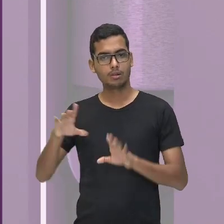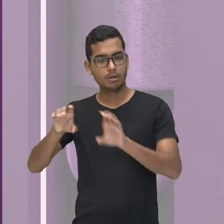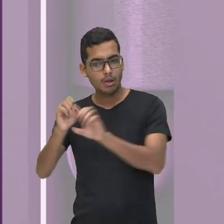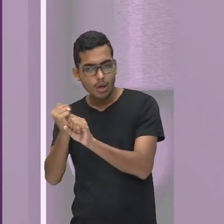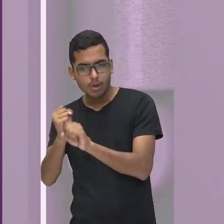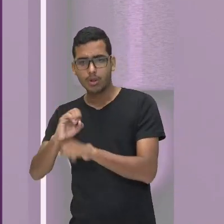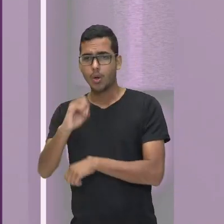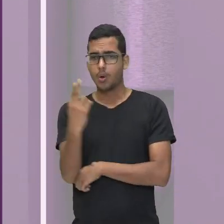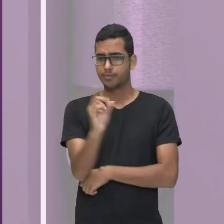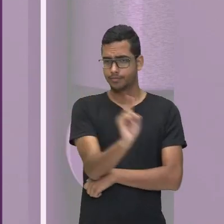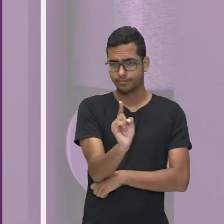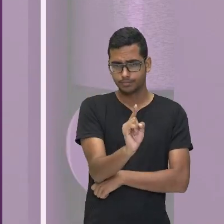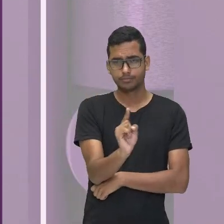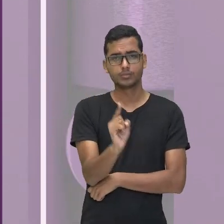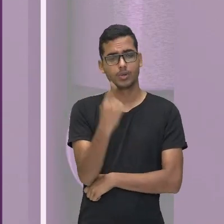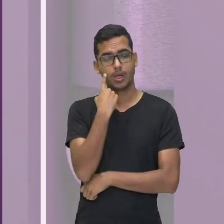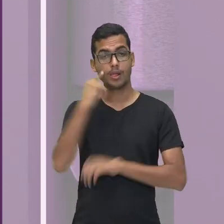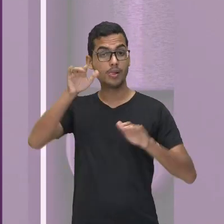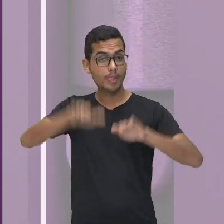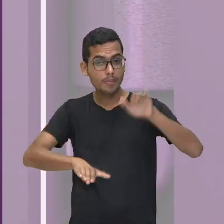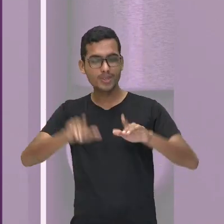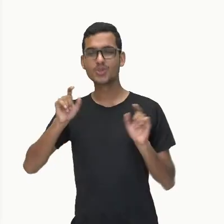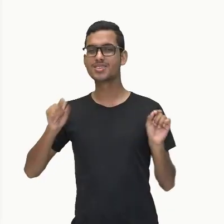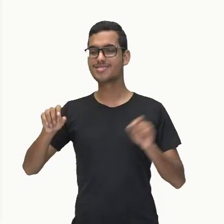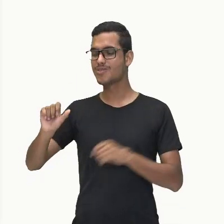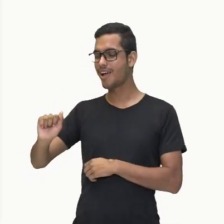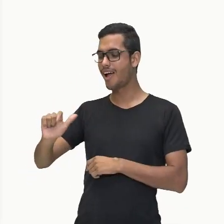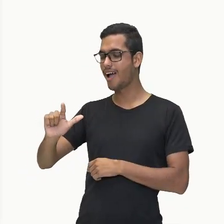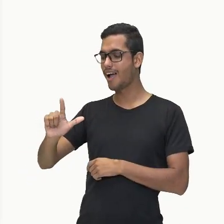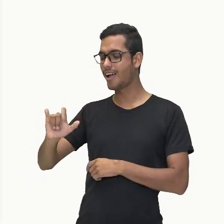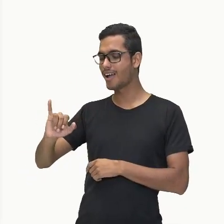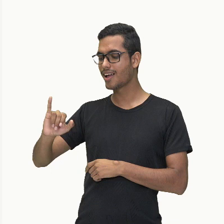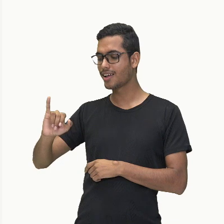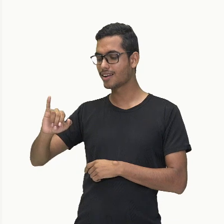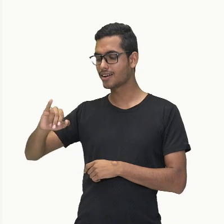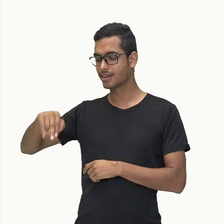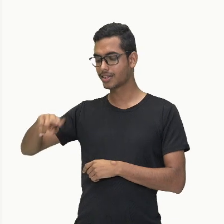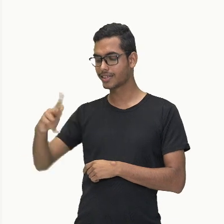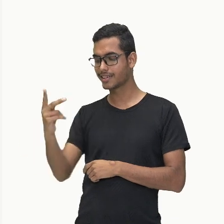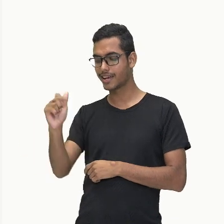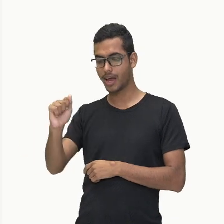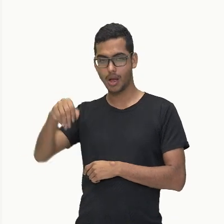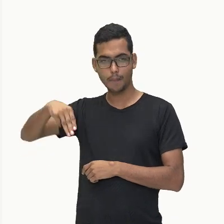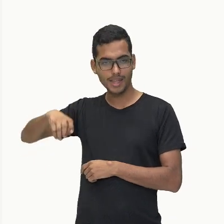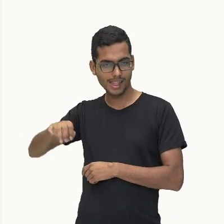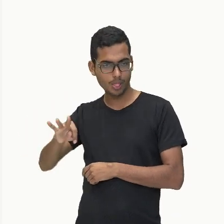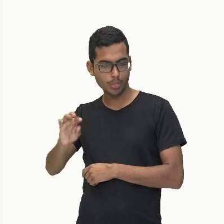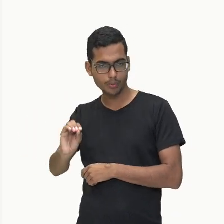estiverem alinhados ou não. Vamos então voltar aí para a nossa TV interativa, para a gente verificar. Olha só.